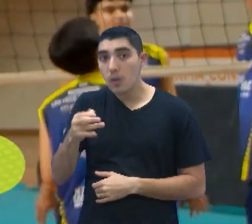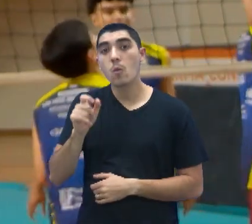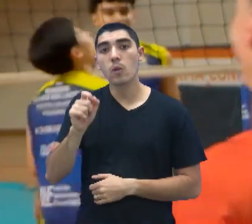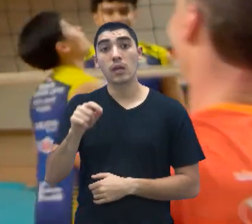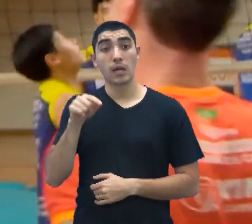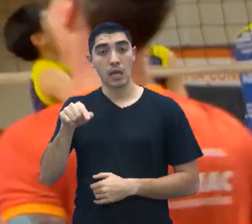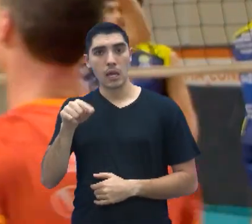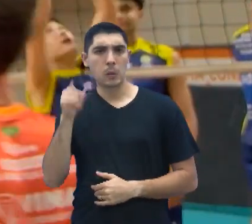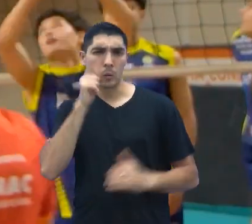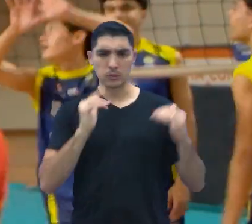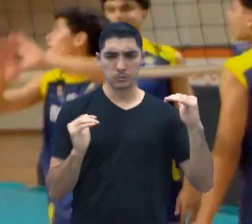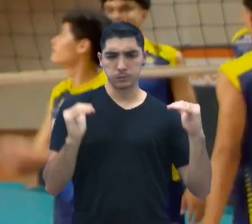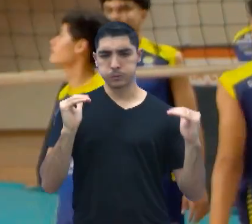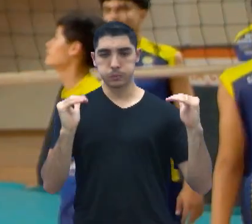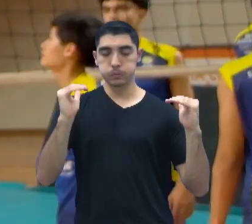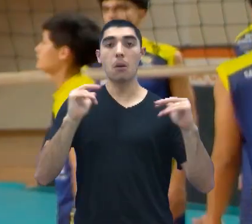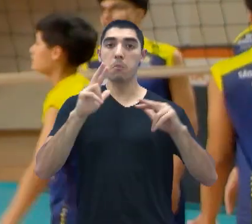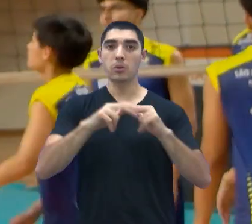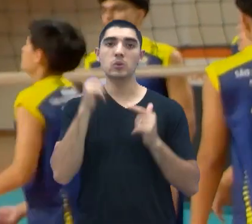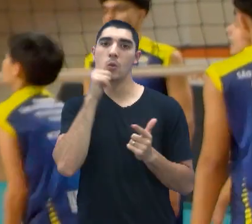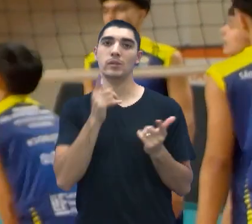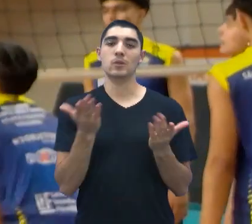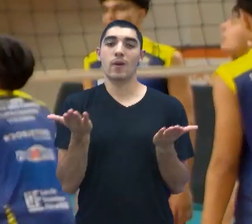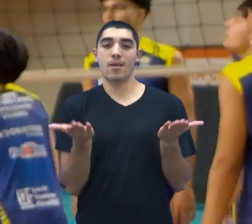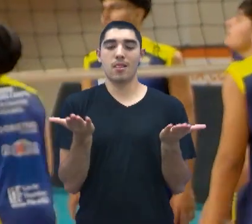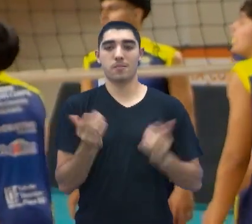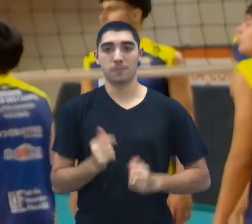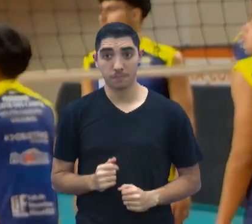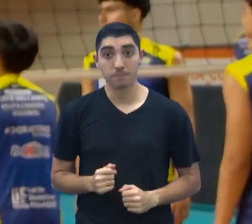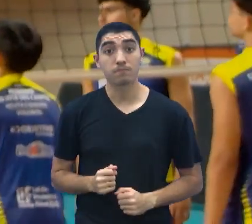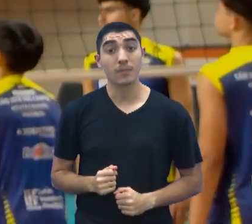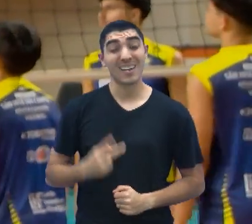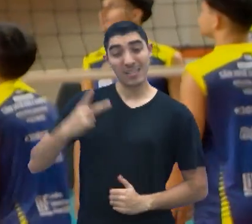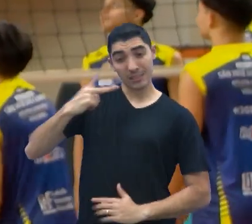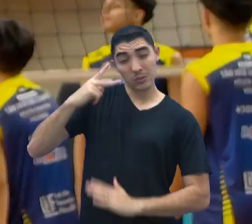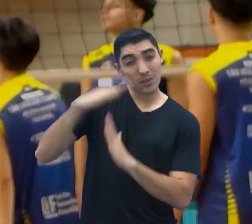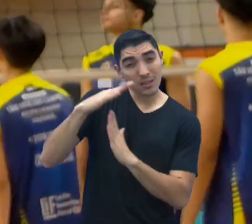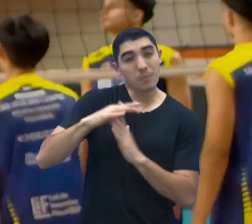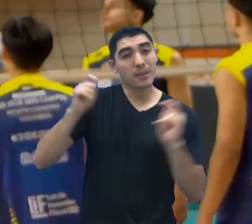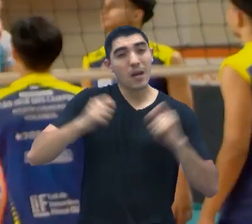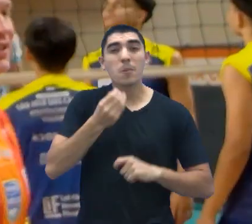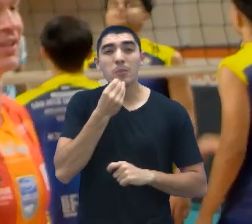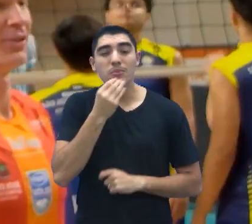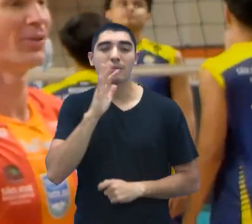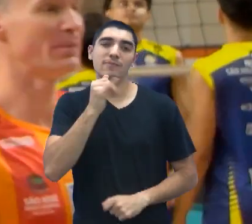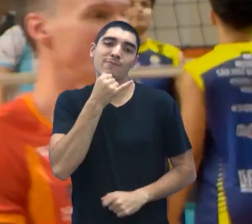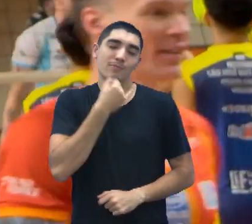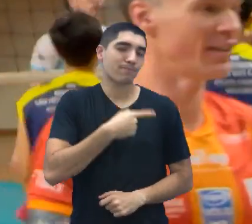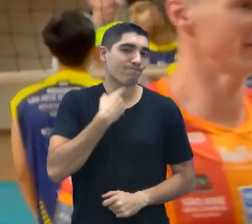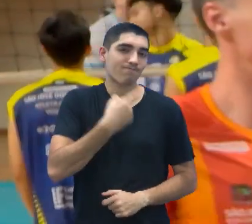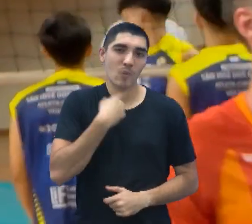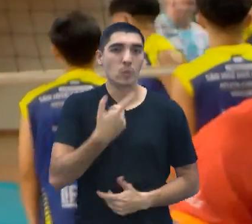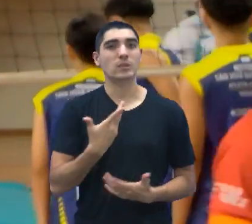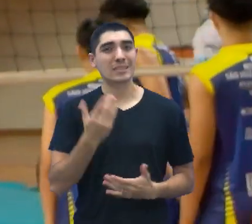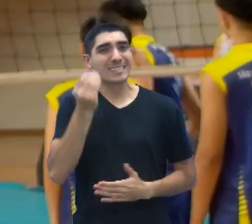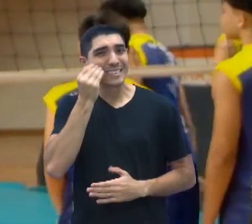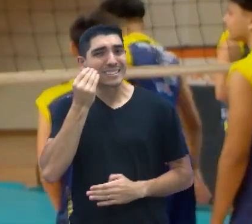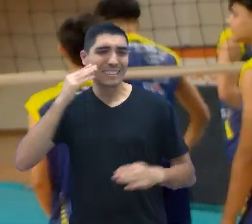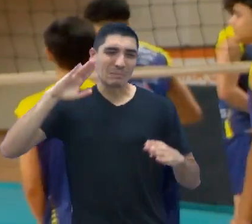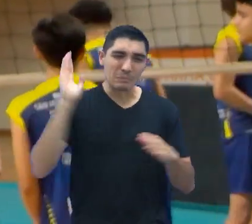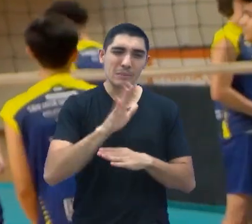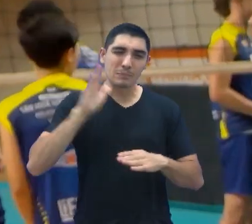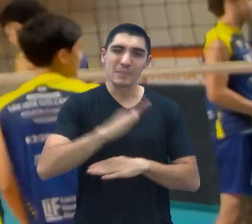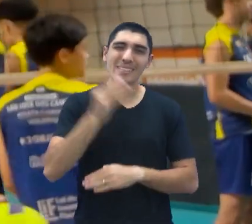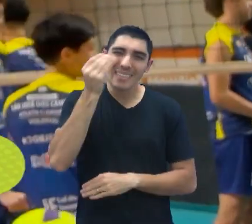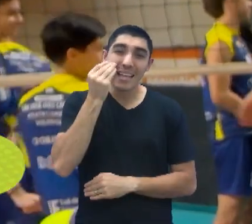que definiu a partida. A gente teve a chance ali no segundo set, infelizmente não deu certo, não conseguimos finalizar o segundo set para poder botar